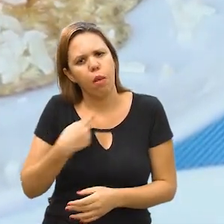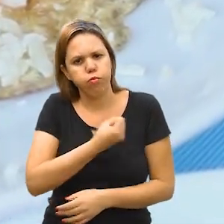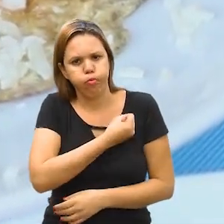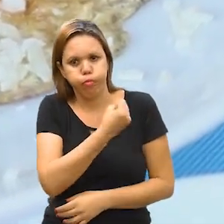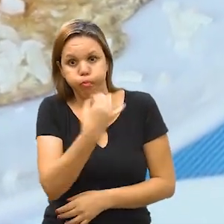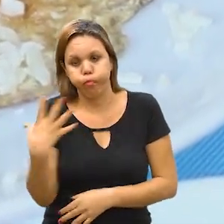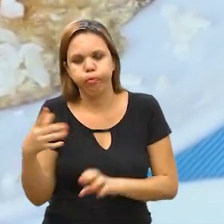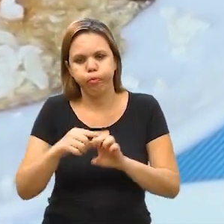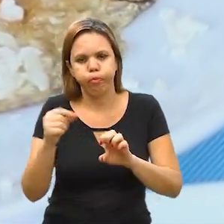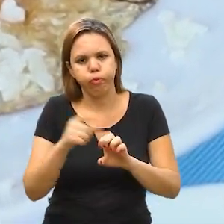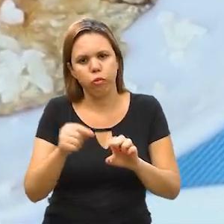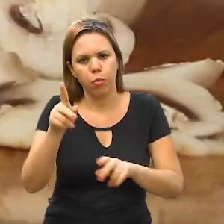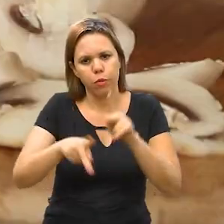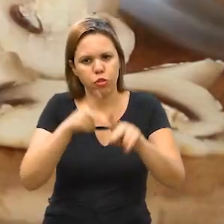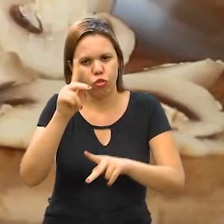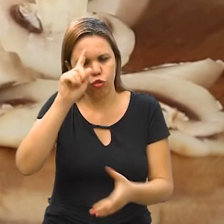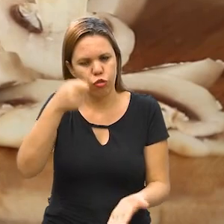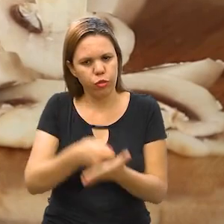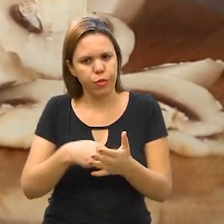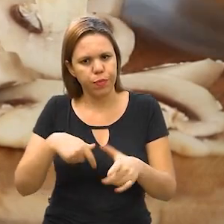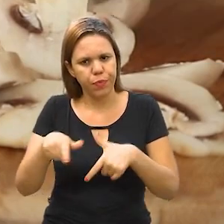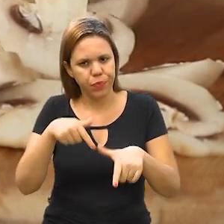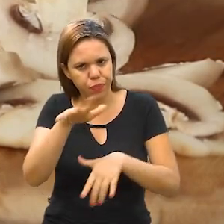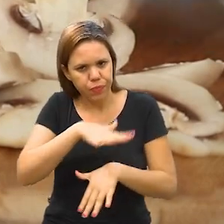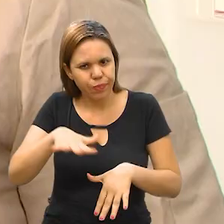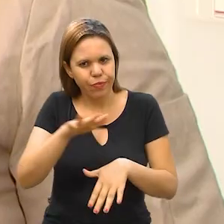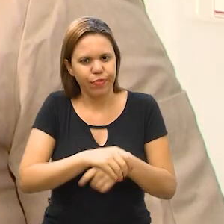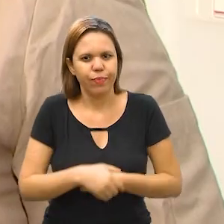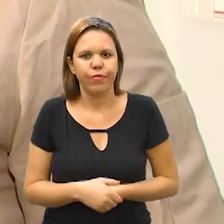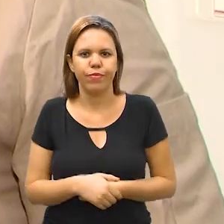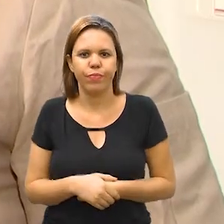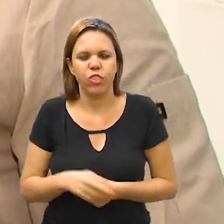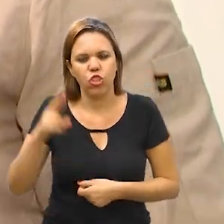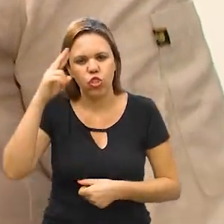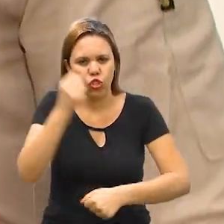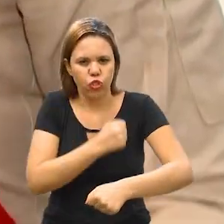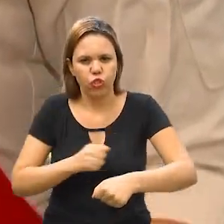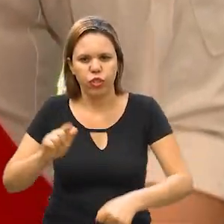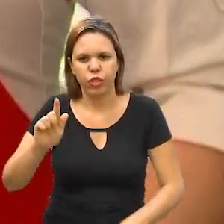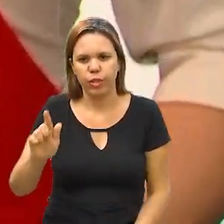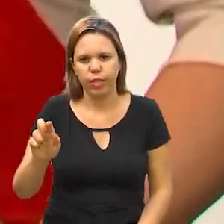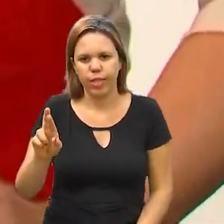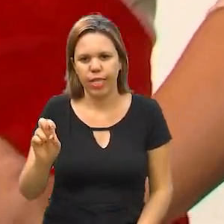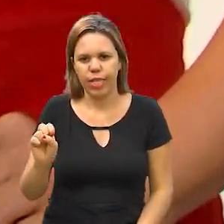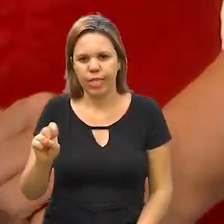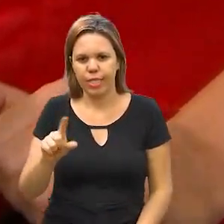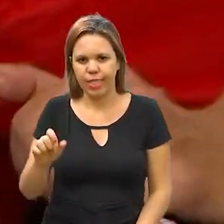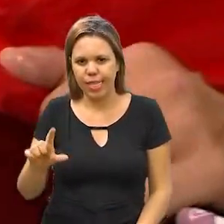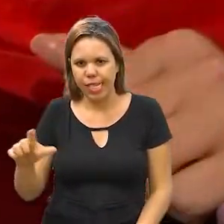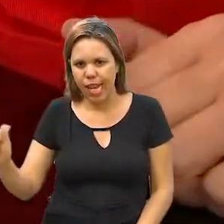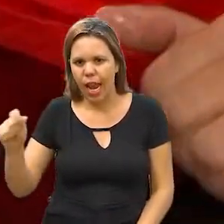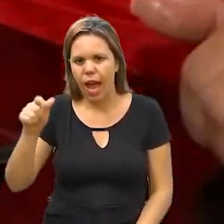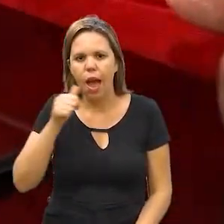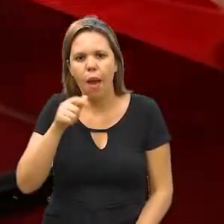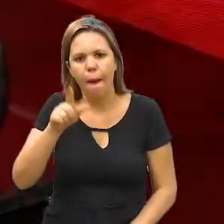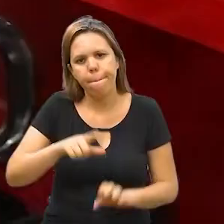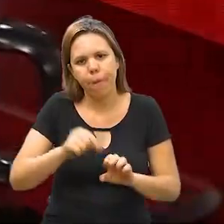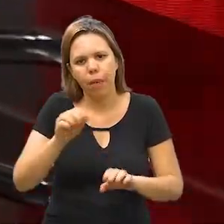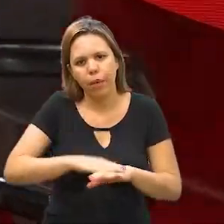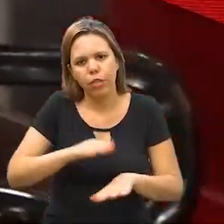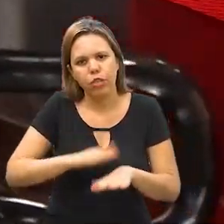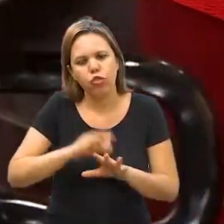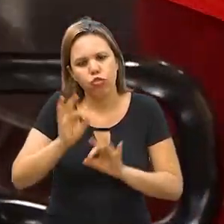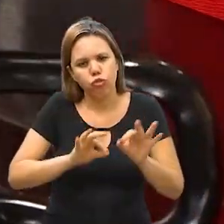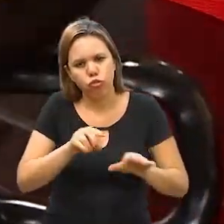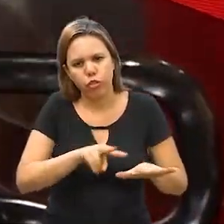número de empreendedores que decidiram trabalhar nesta área. A chefe Graziella é uma dessas empreendedoras que elabora